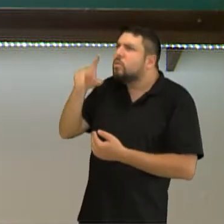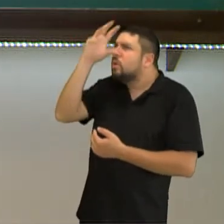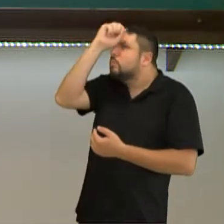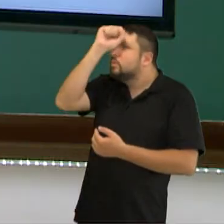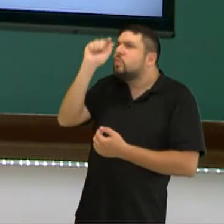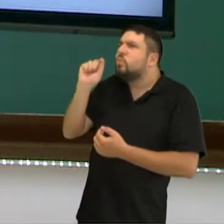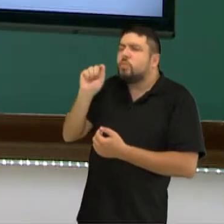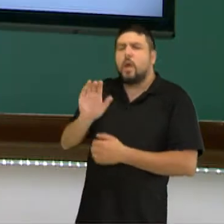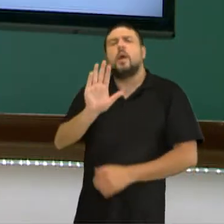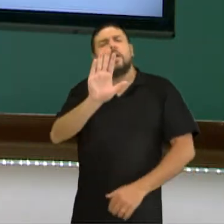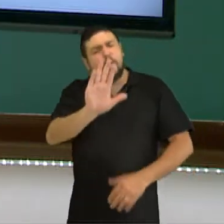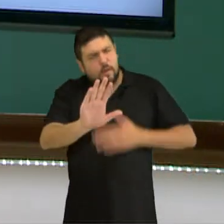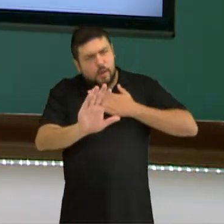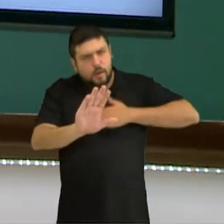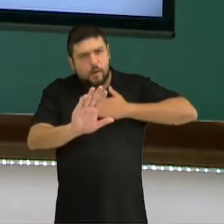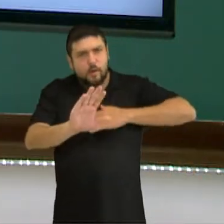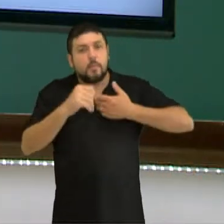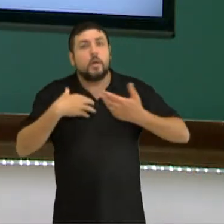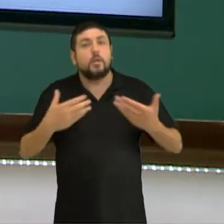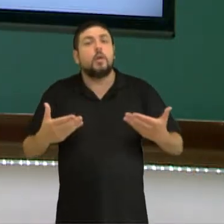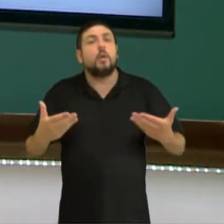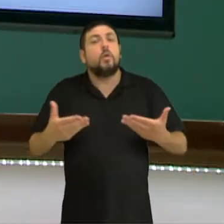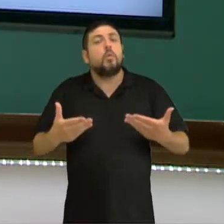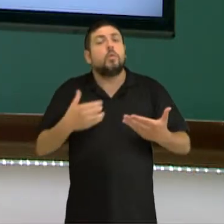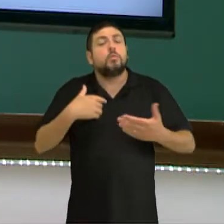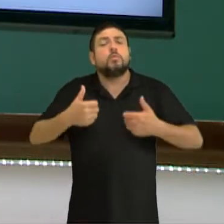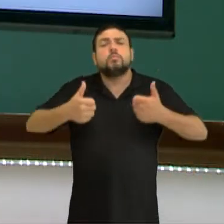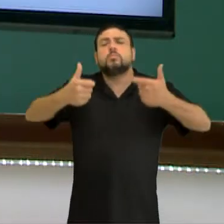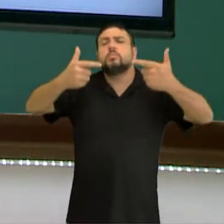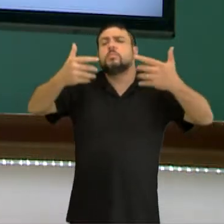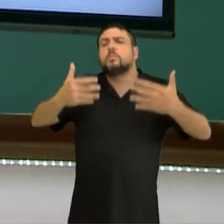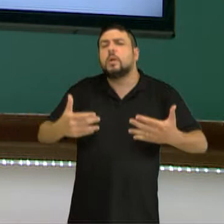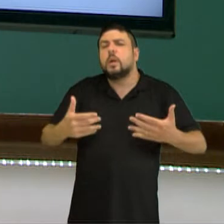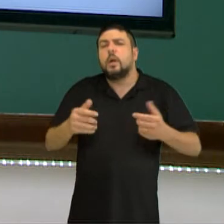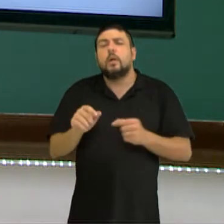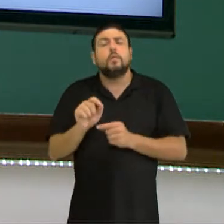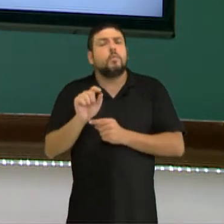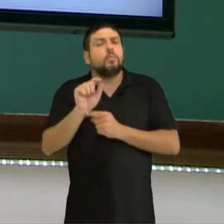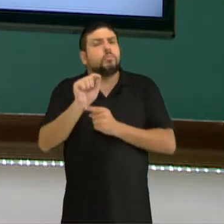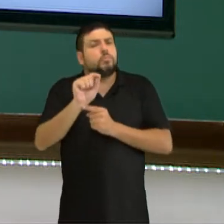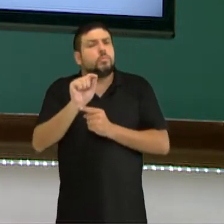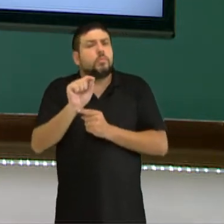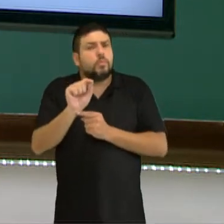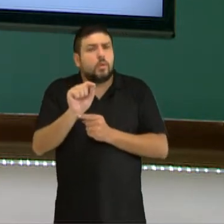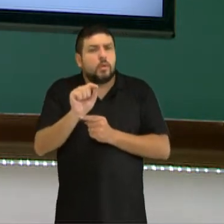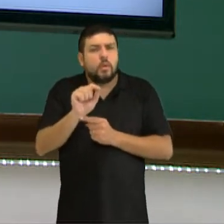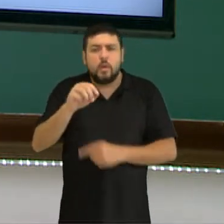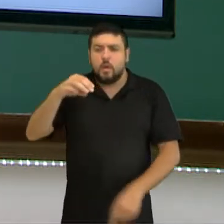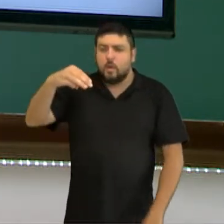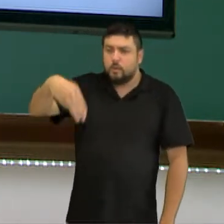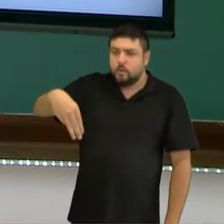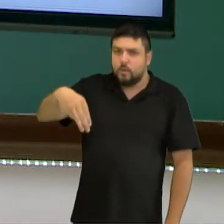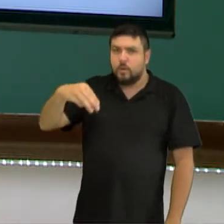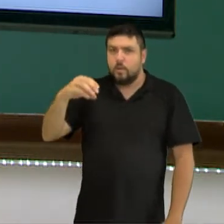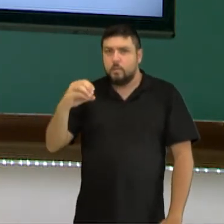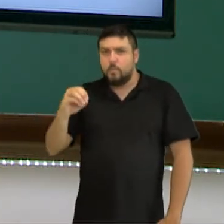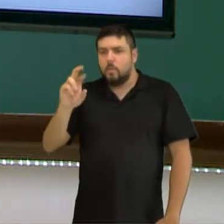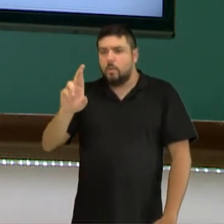bebê! Hoje nós vamos definir um pouco melhor o que são conceitos de moral e